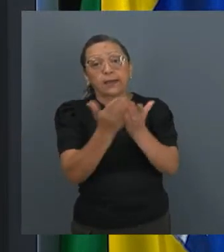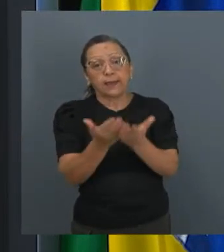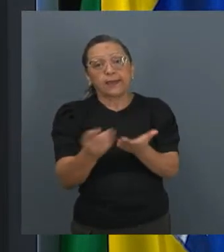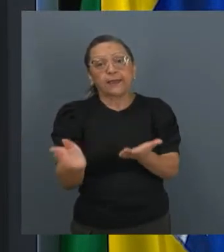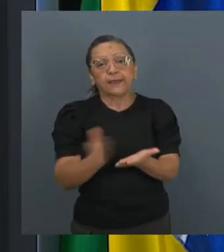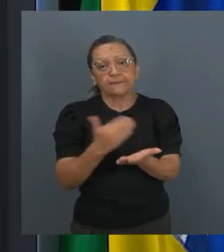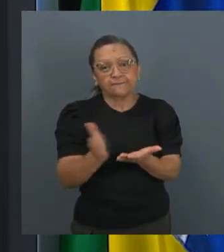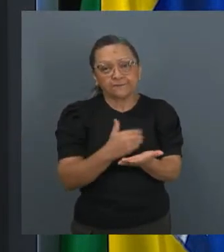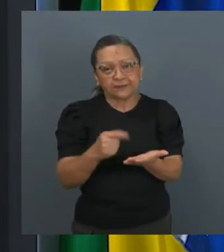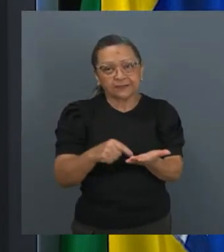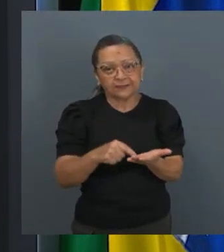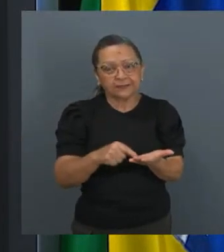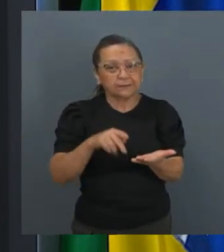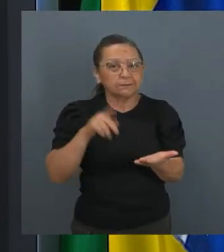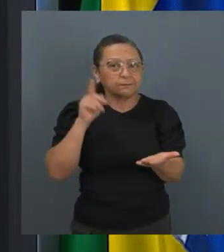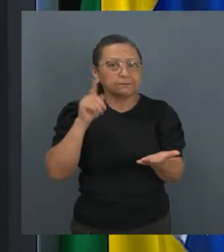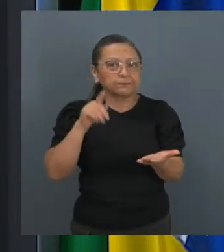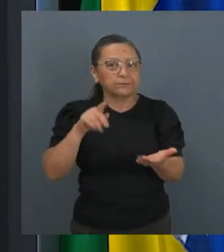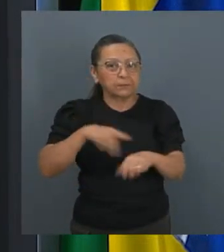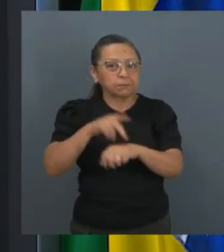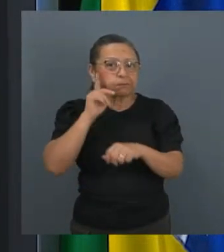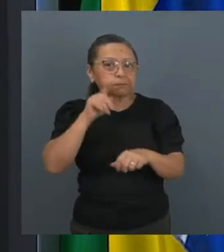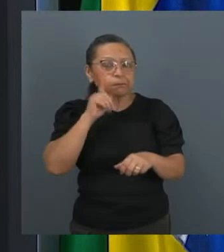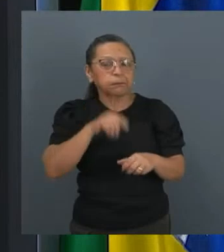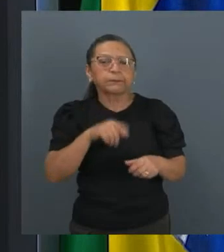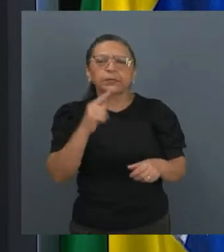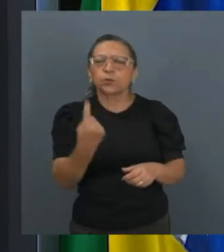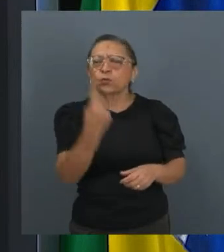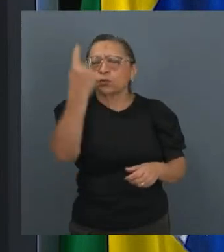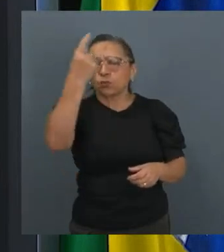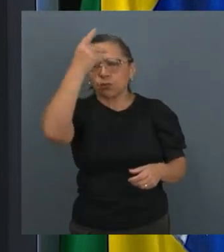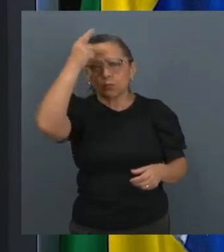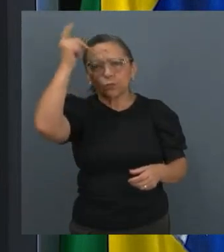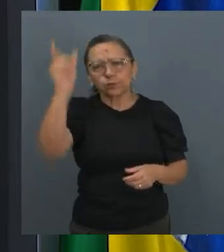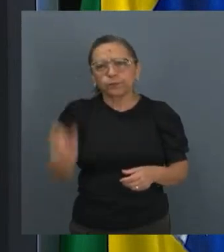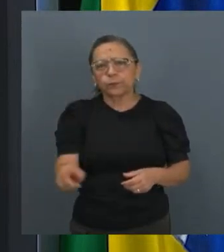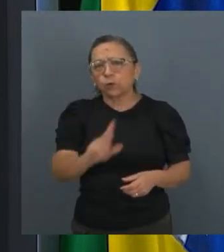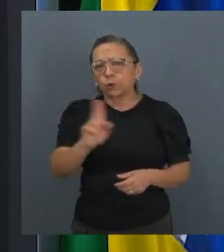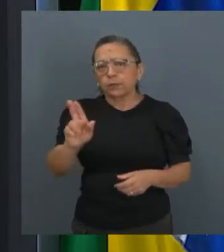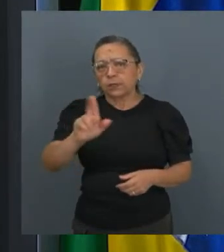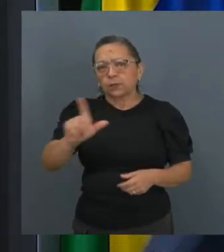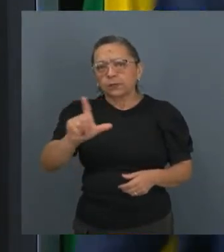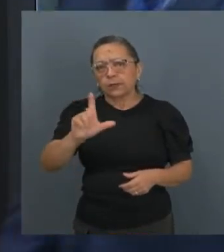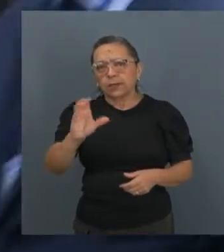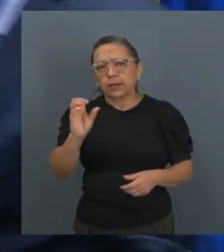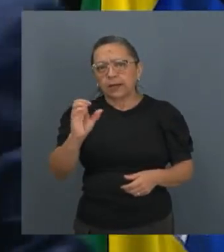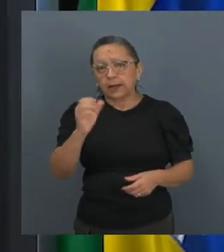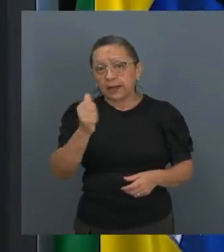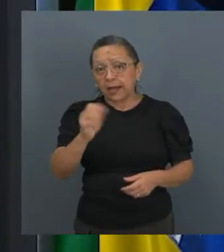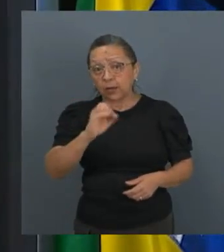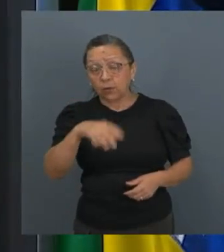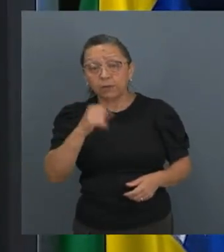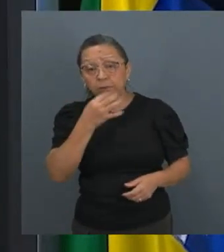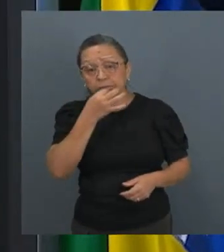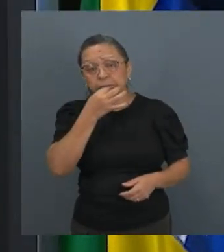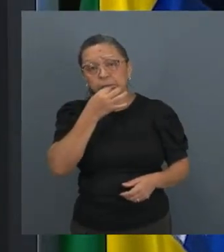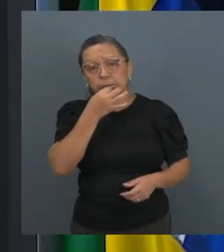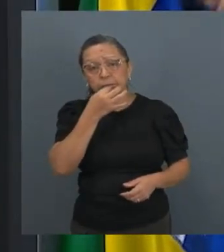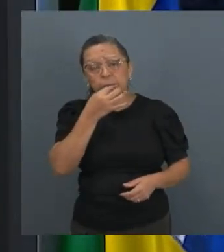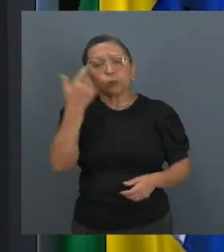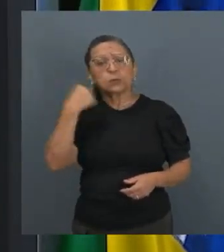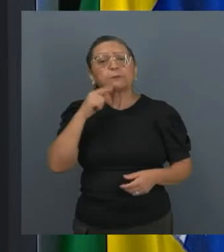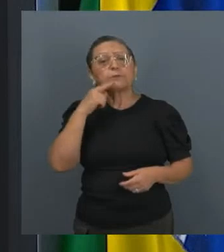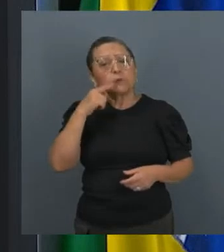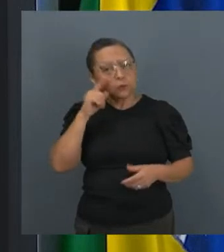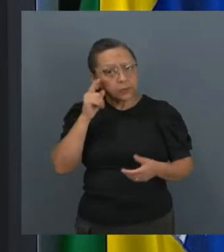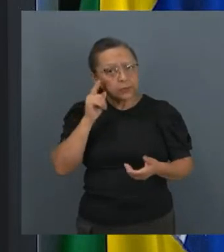aquele comentarista que todo mundo conhece, Lacombe, que foi recentemente